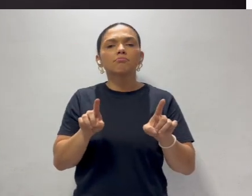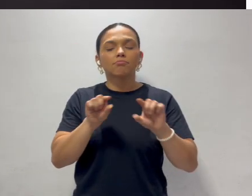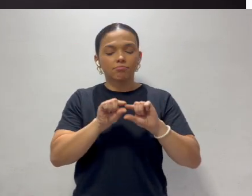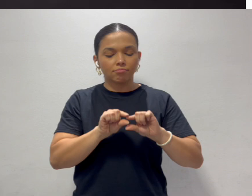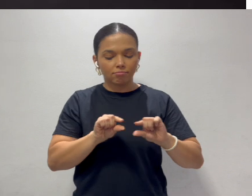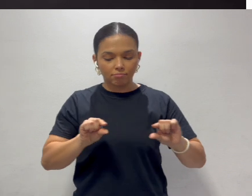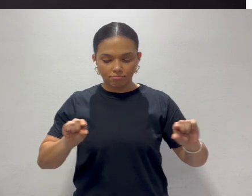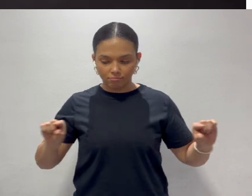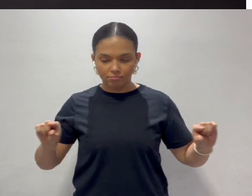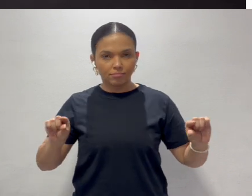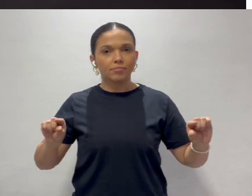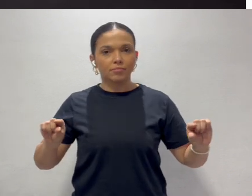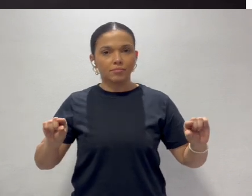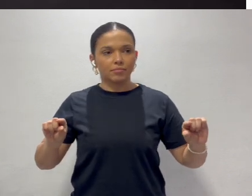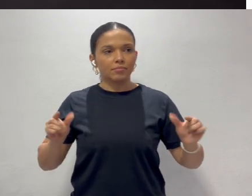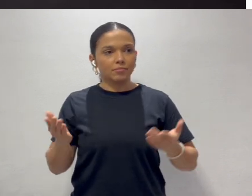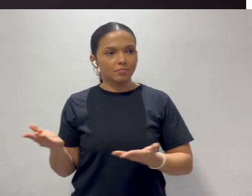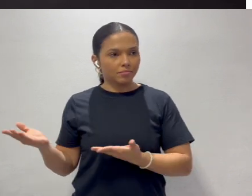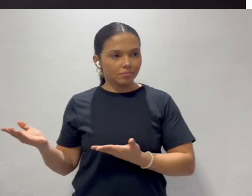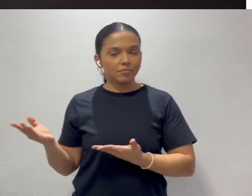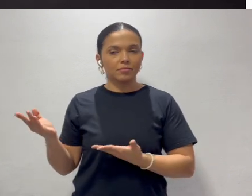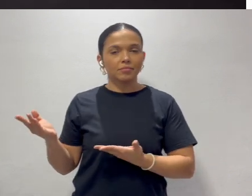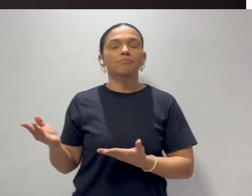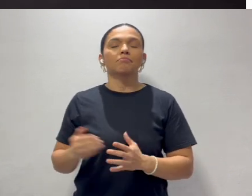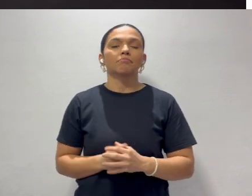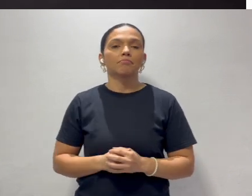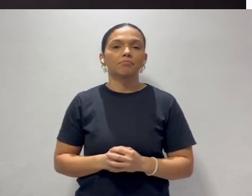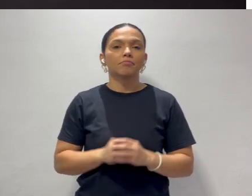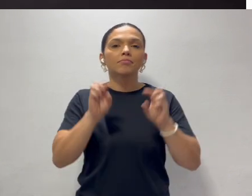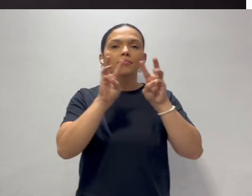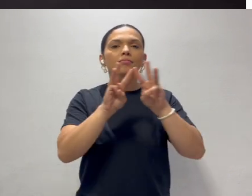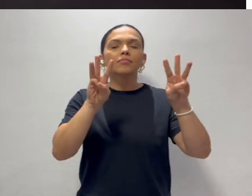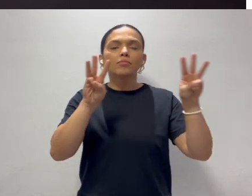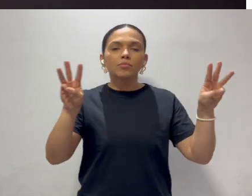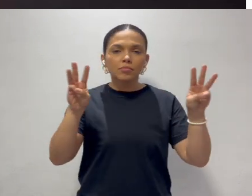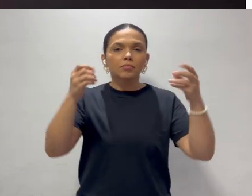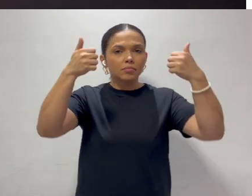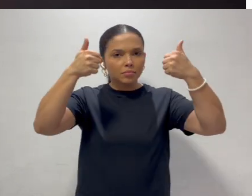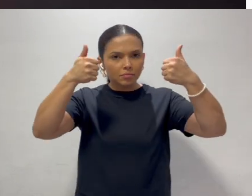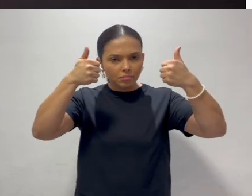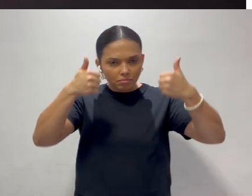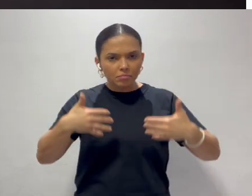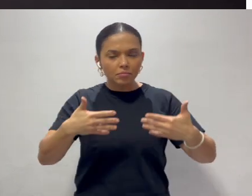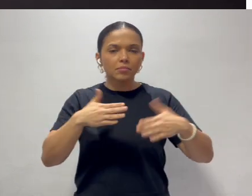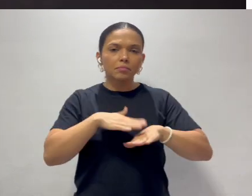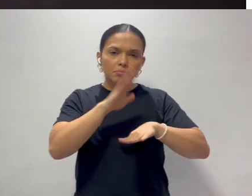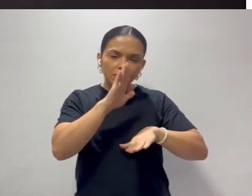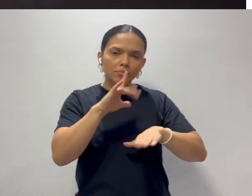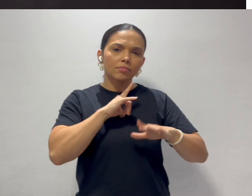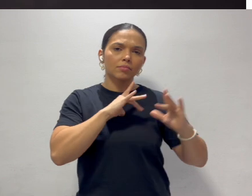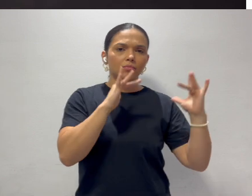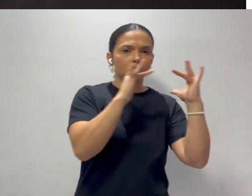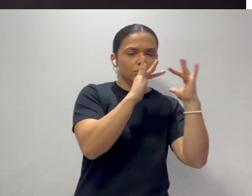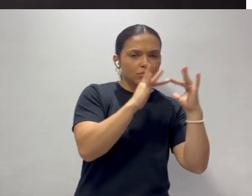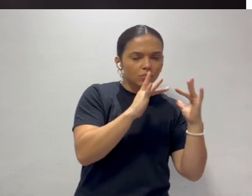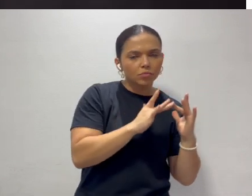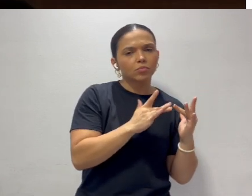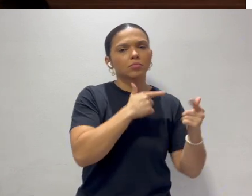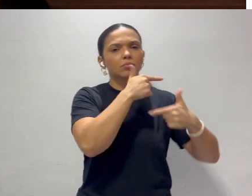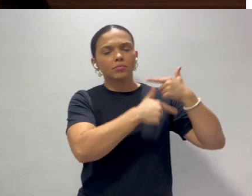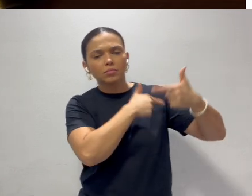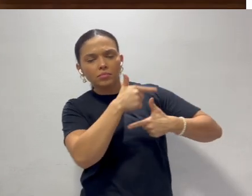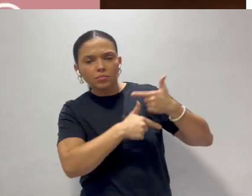na descrição o endereço do site da Suzane Maia. Fala um pouquinho mais do seu site, Suzane. Você tem ali